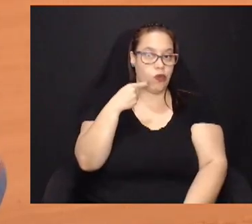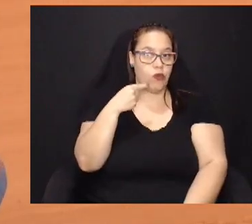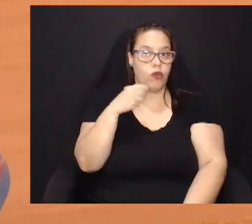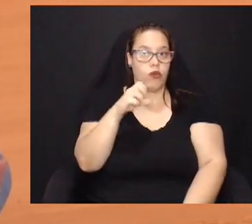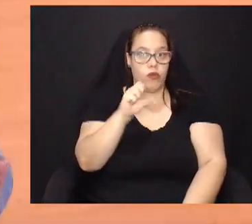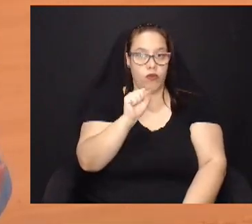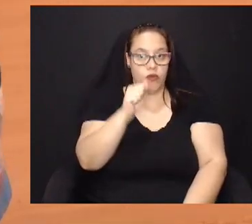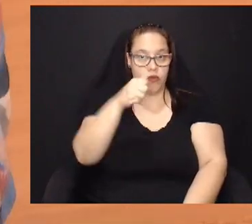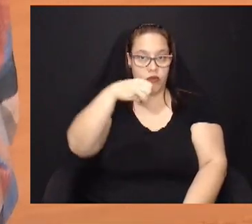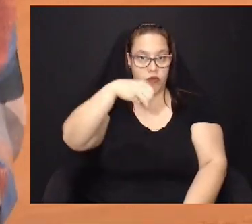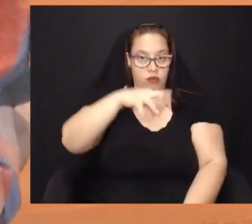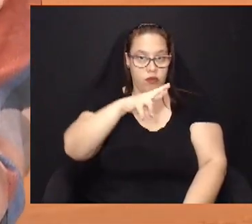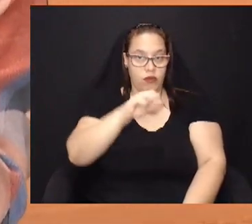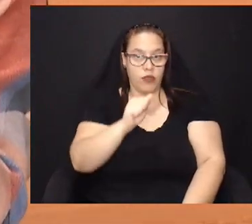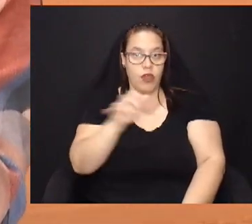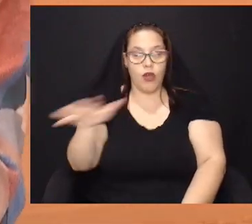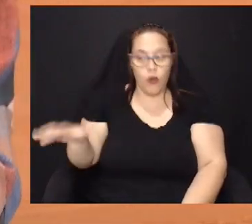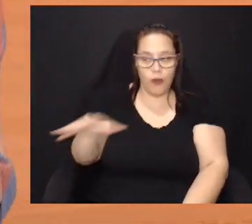eu vou roubar ela para mim.